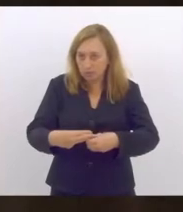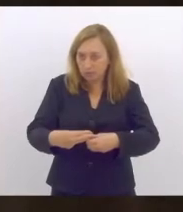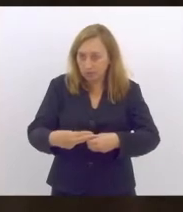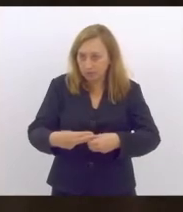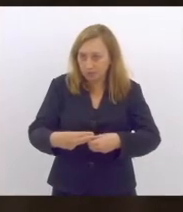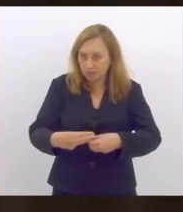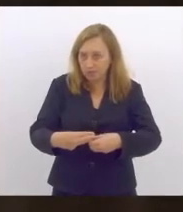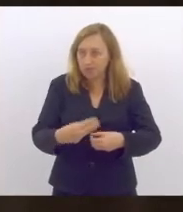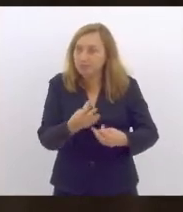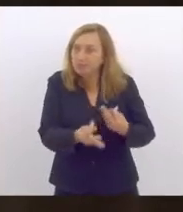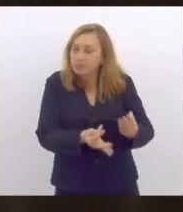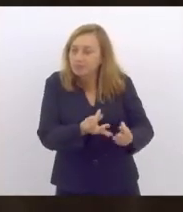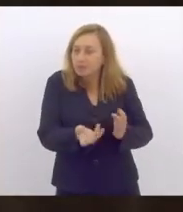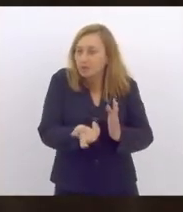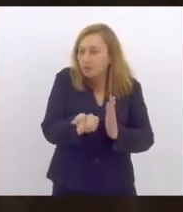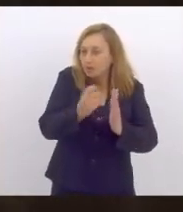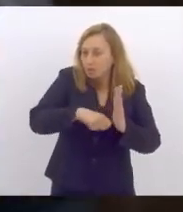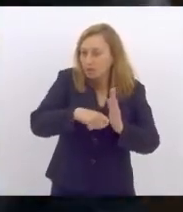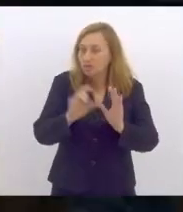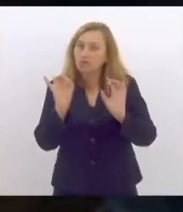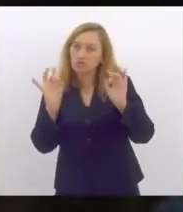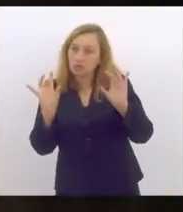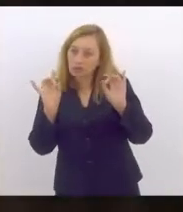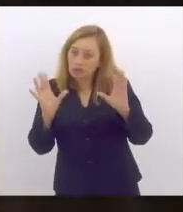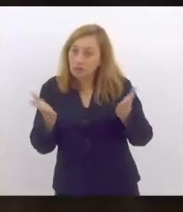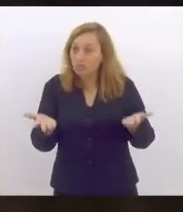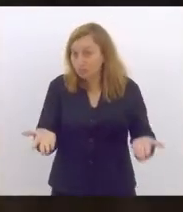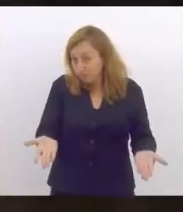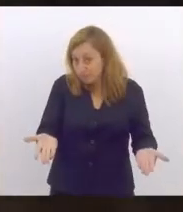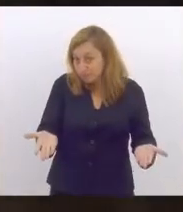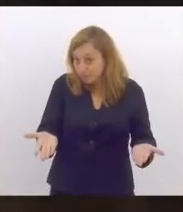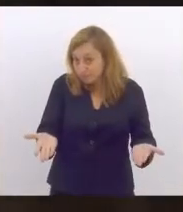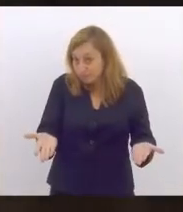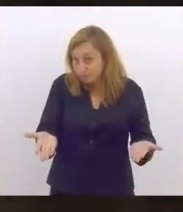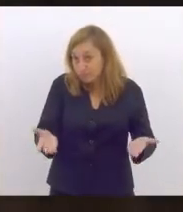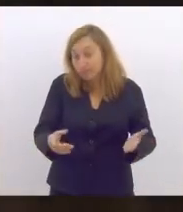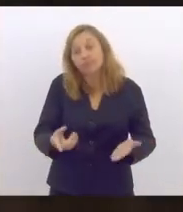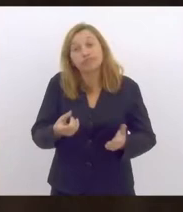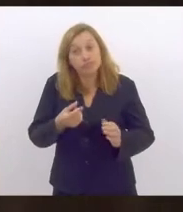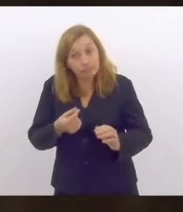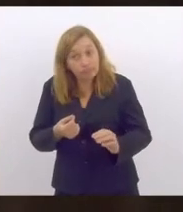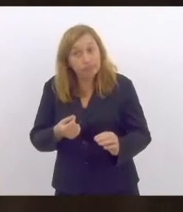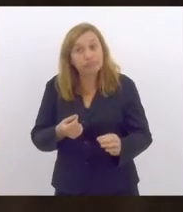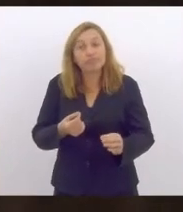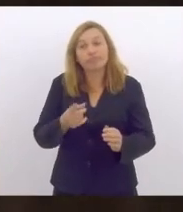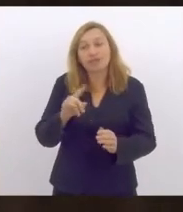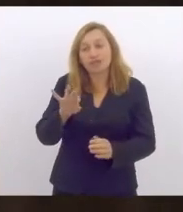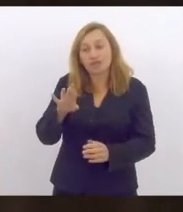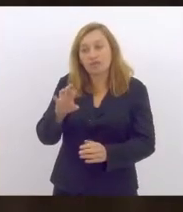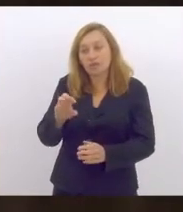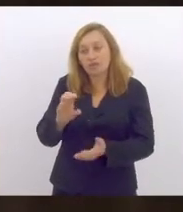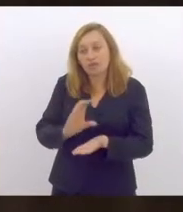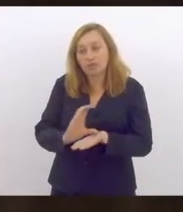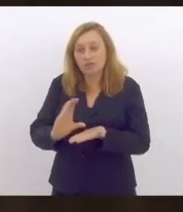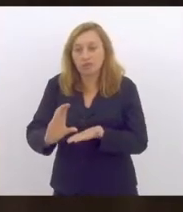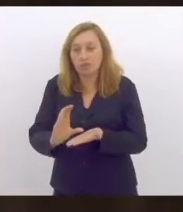com um tratamento tributário especial. Por via de consequência, é benefício fiscal. Nós não